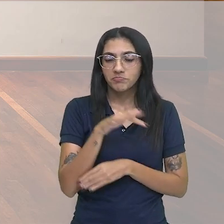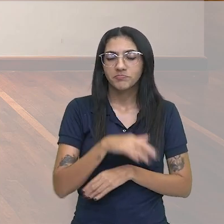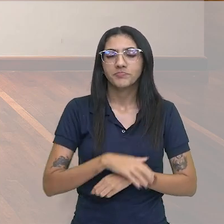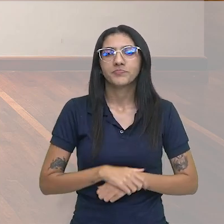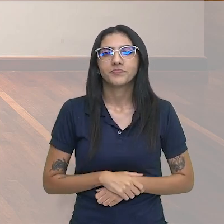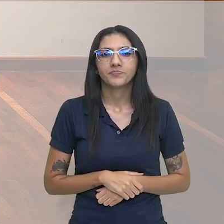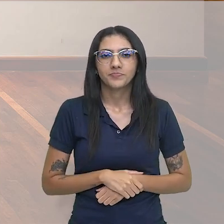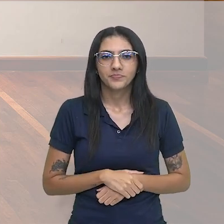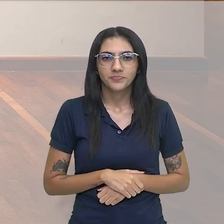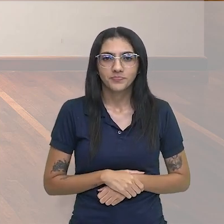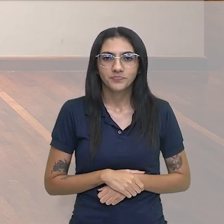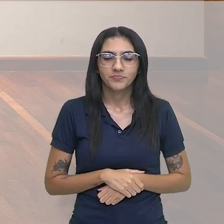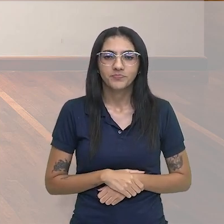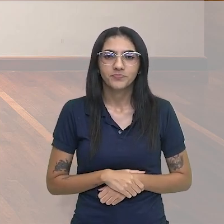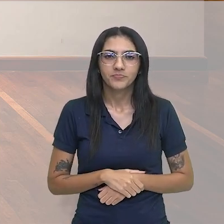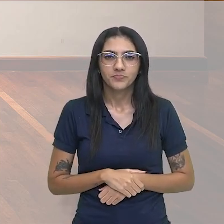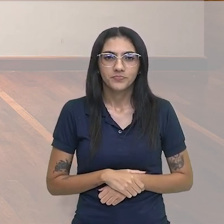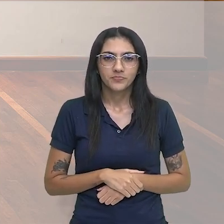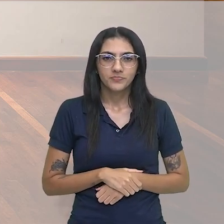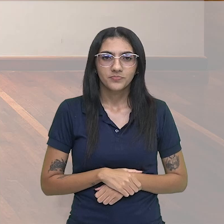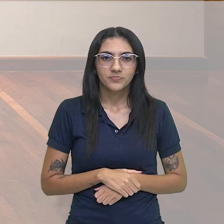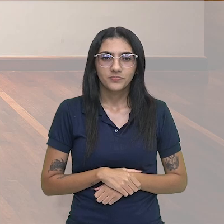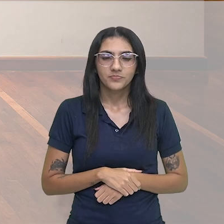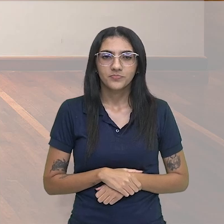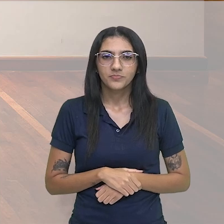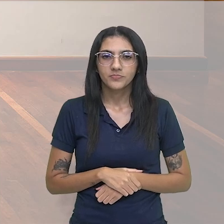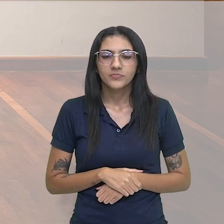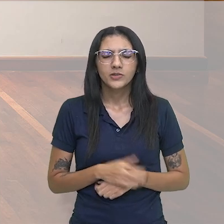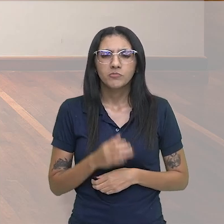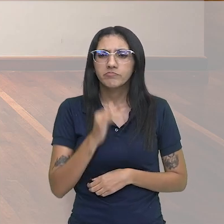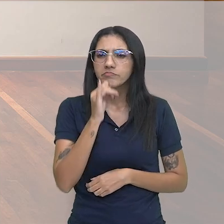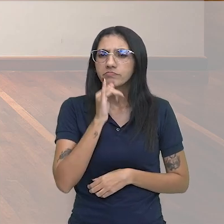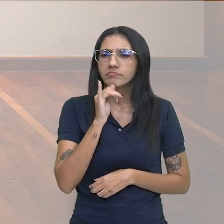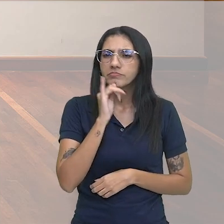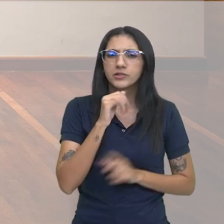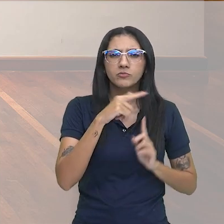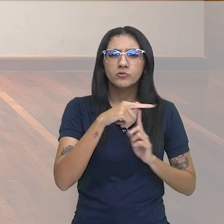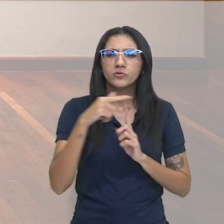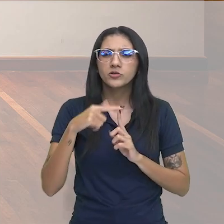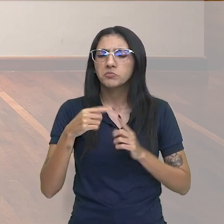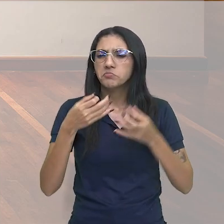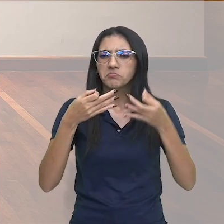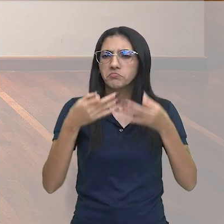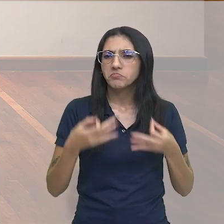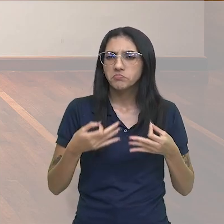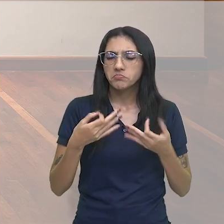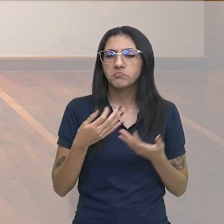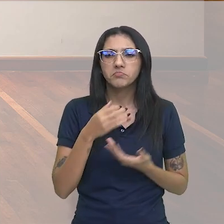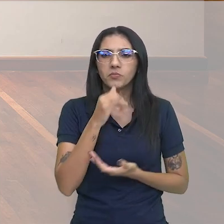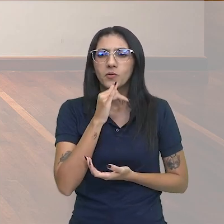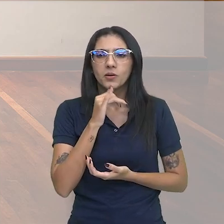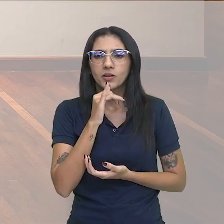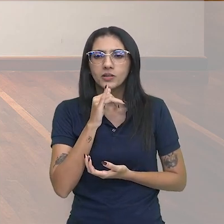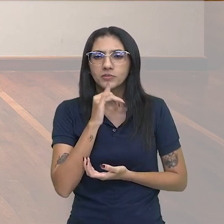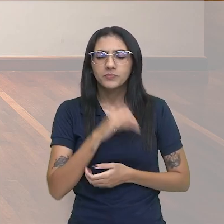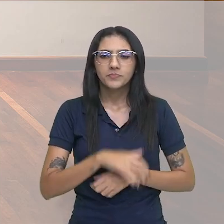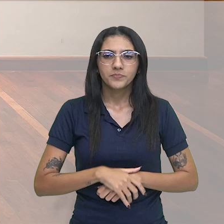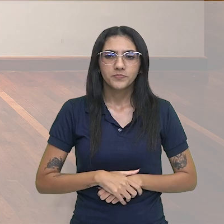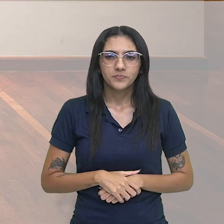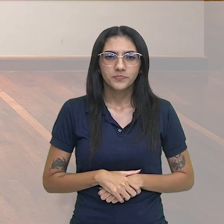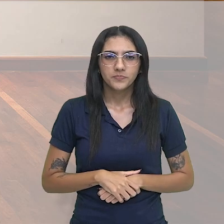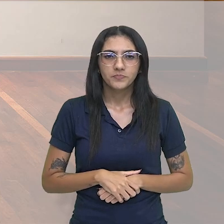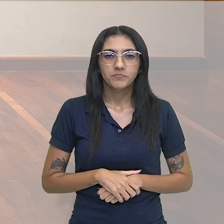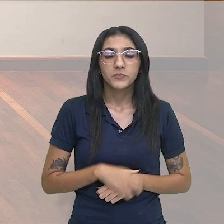né? O tipo ideal. Então, nós vamos dar exemplo aqui de um tipo ideal. Vejam lá, nós temos